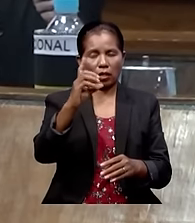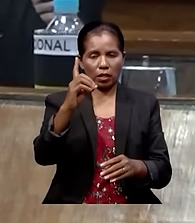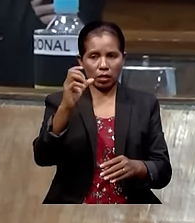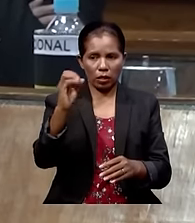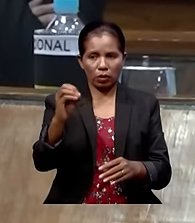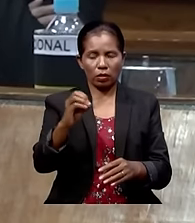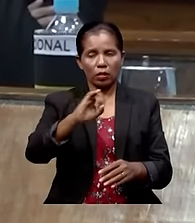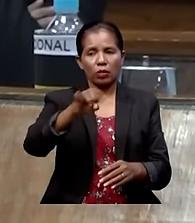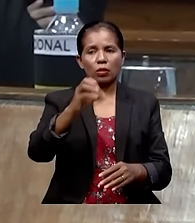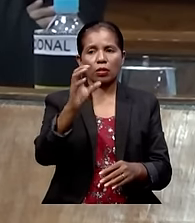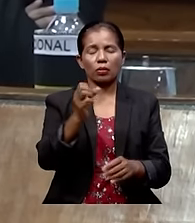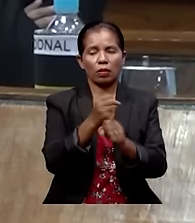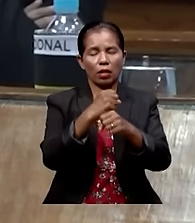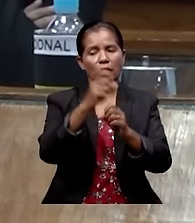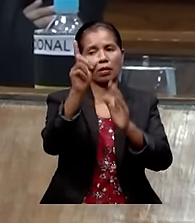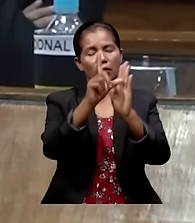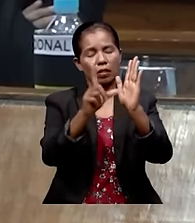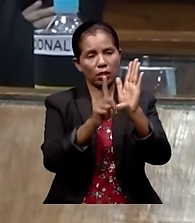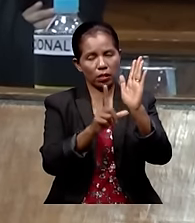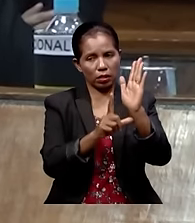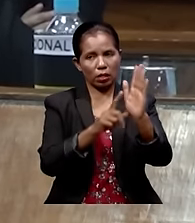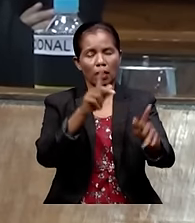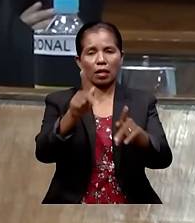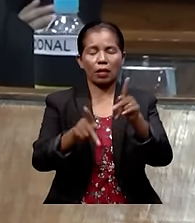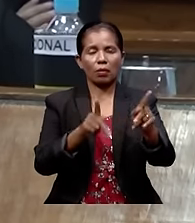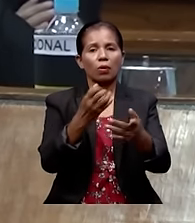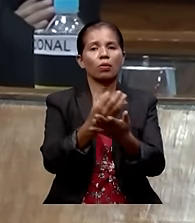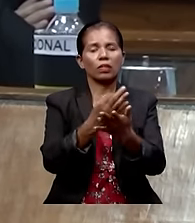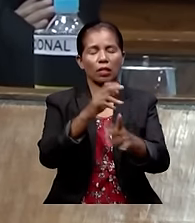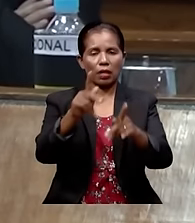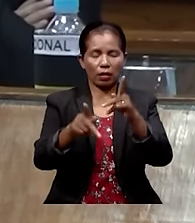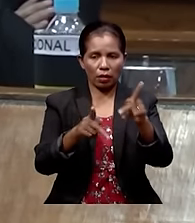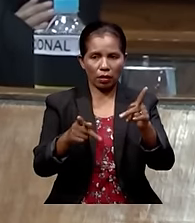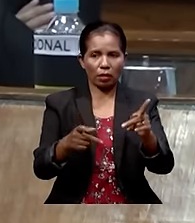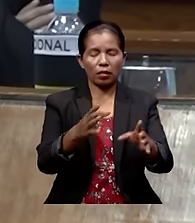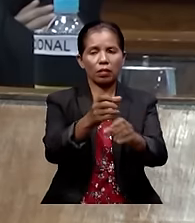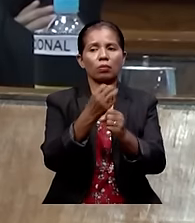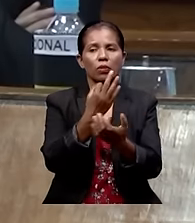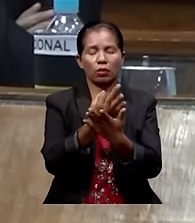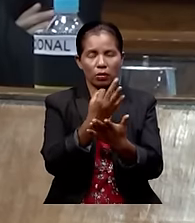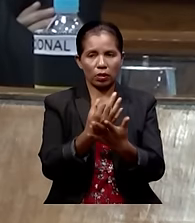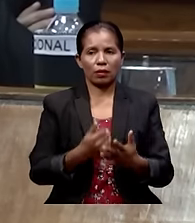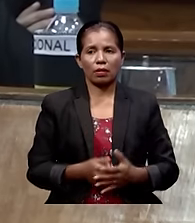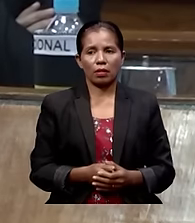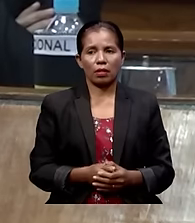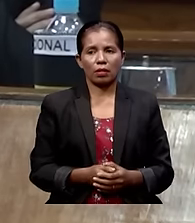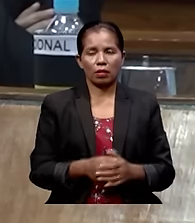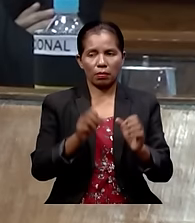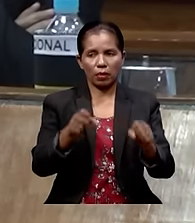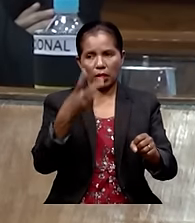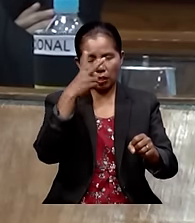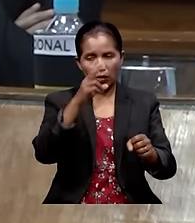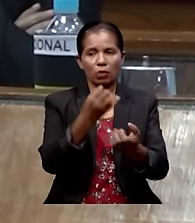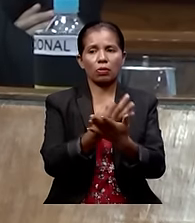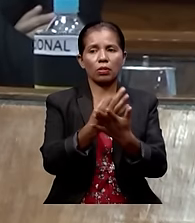para dar a lista aí da total. Ossan, emane be entrega no Ossan, emane be simon Ossan, para are Ossan ir